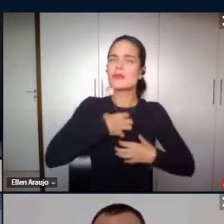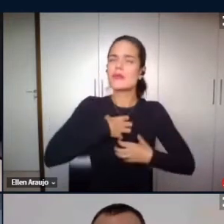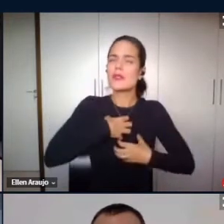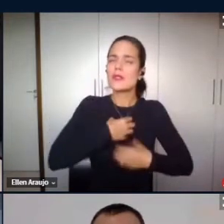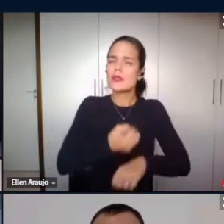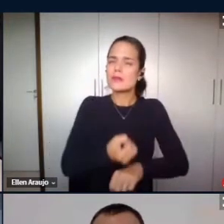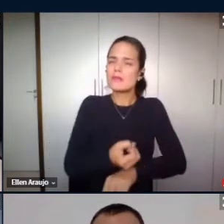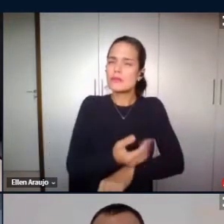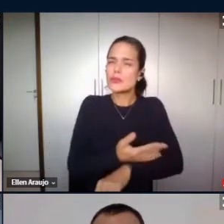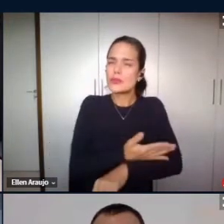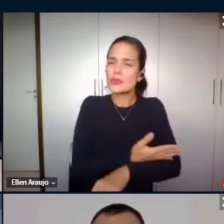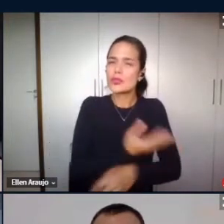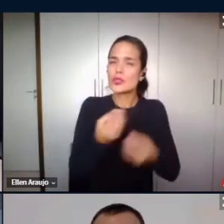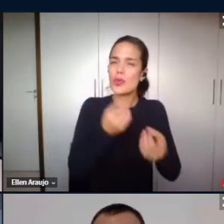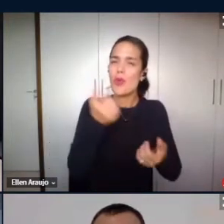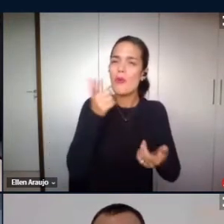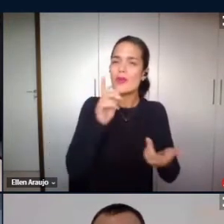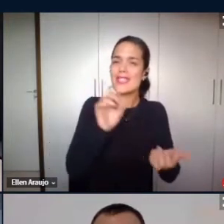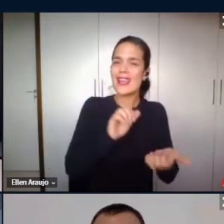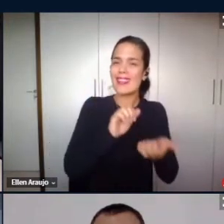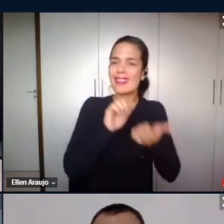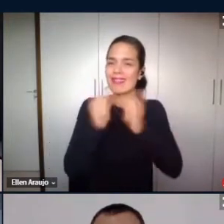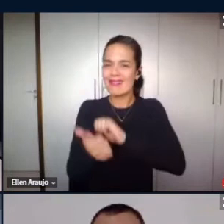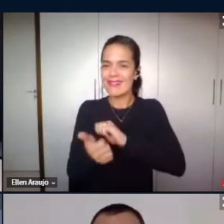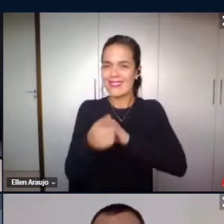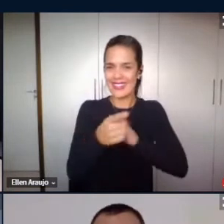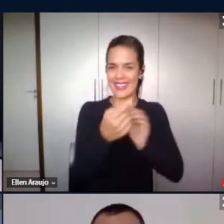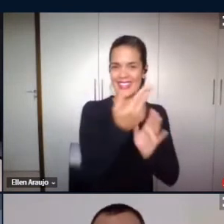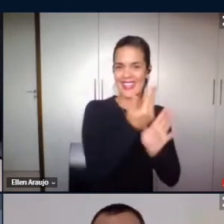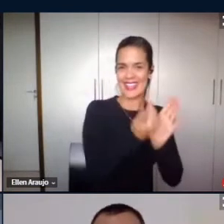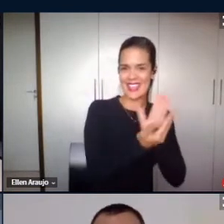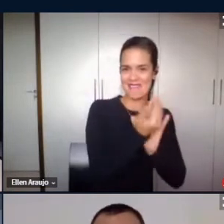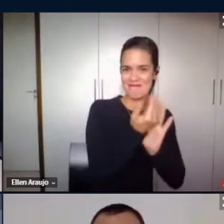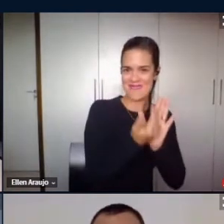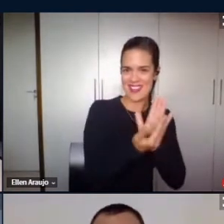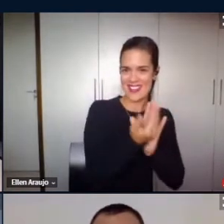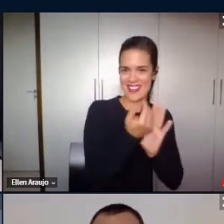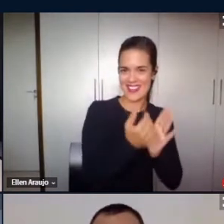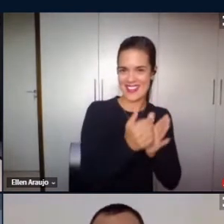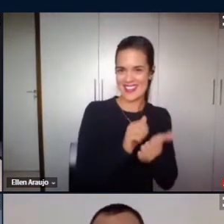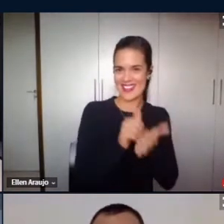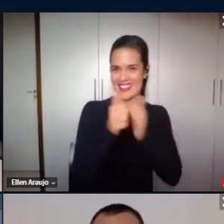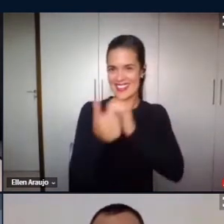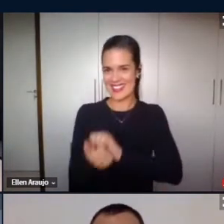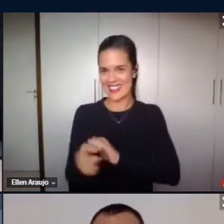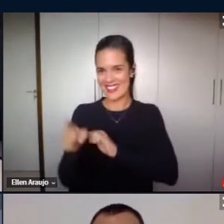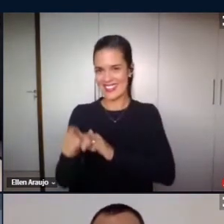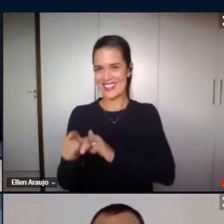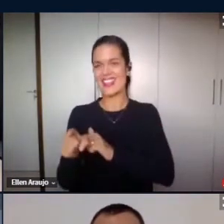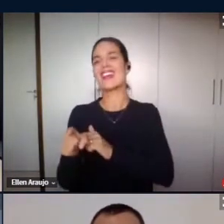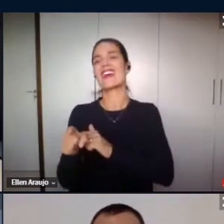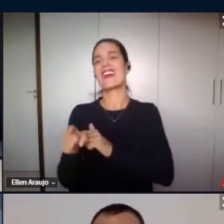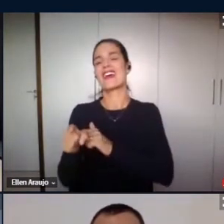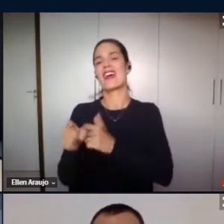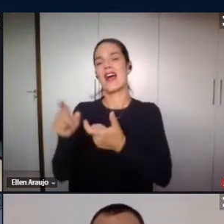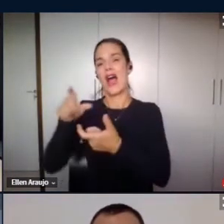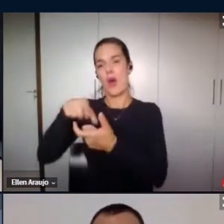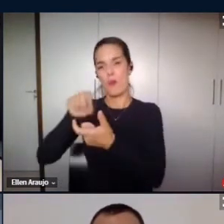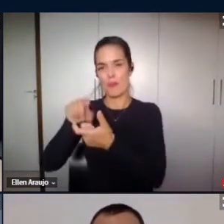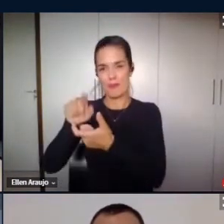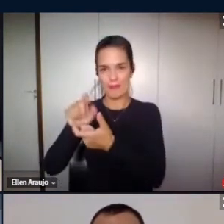para transformar desenhos e imagens e adaptar aos morfemas que a